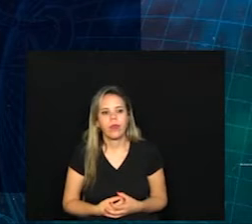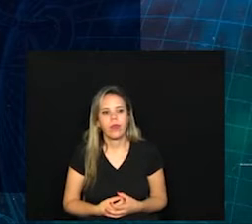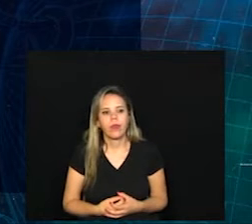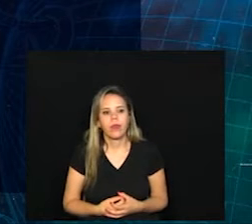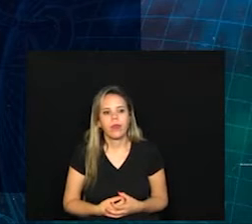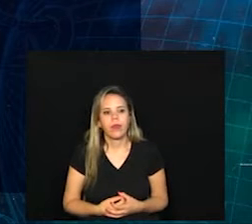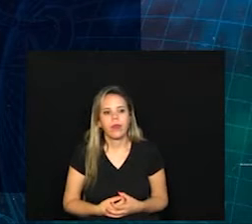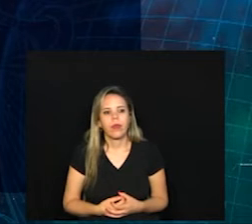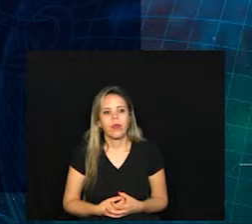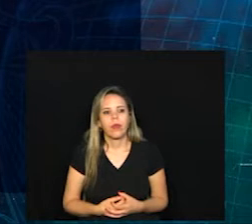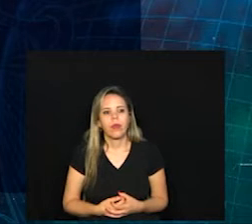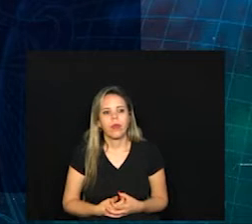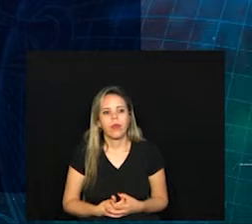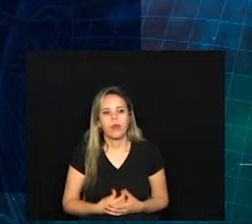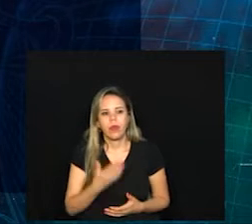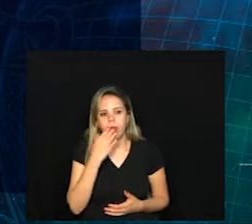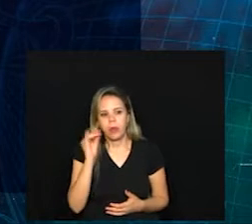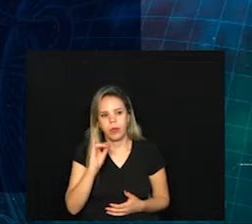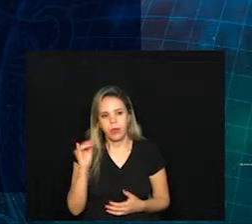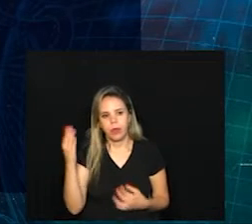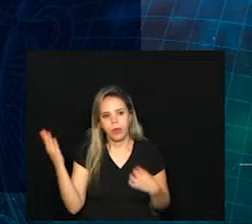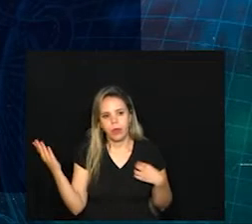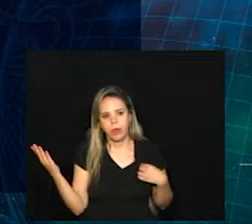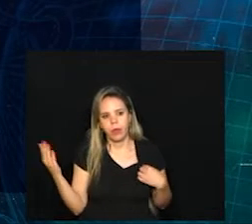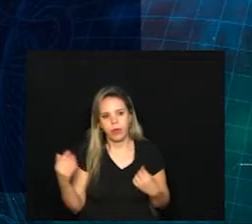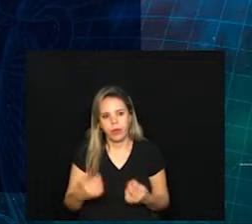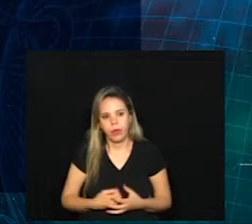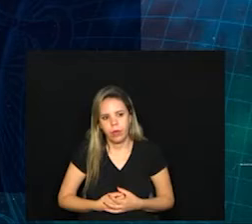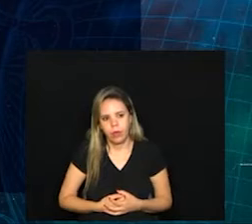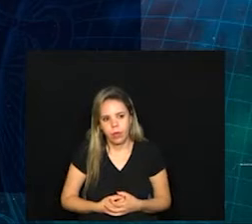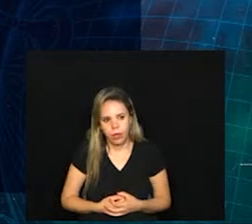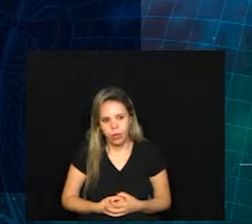125.069 casos. Em Indaiatuba,